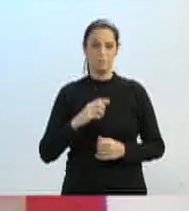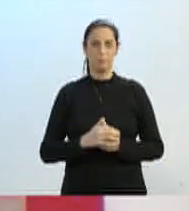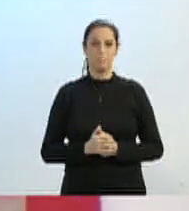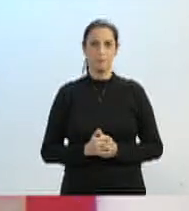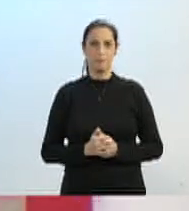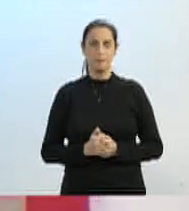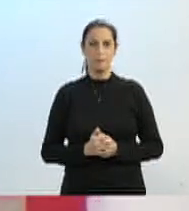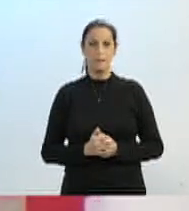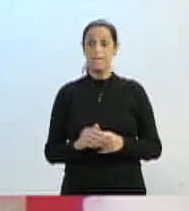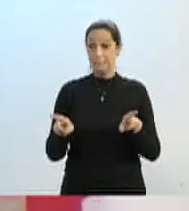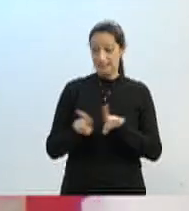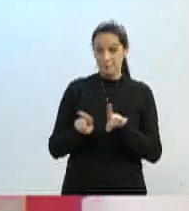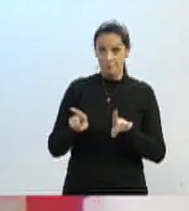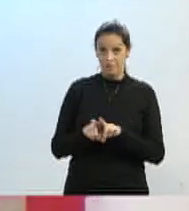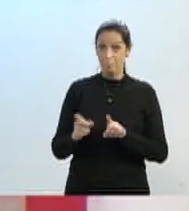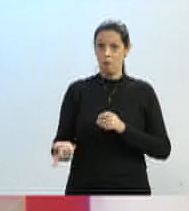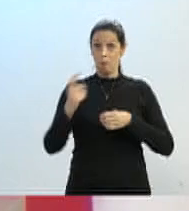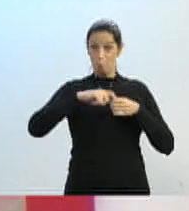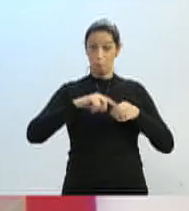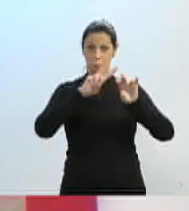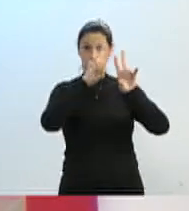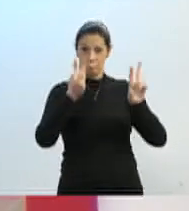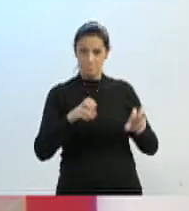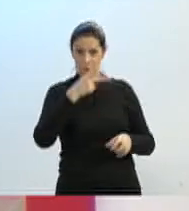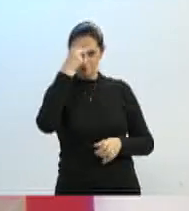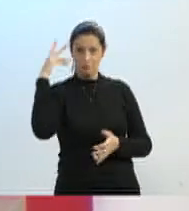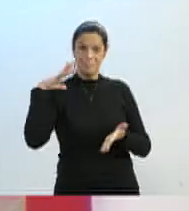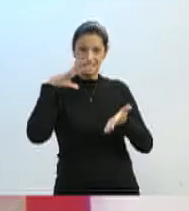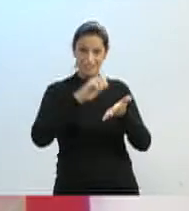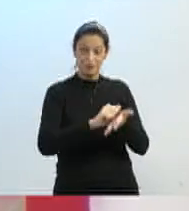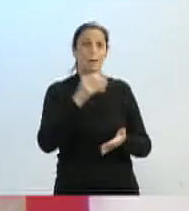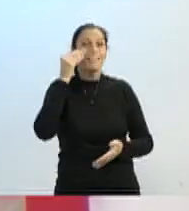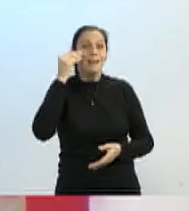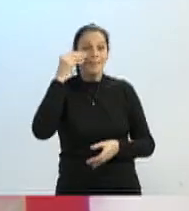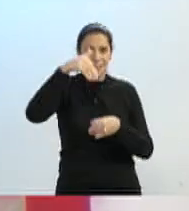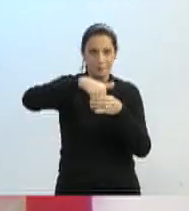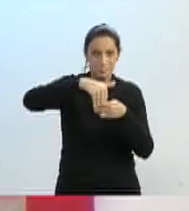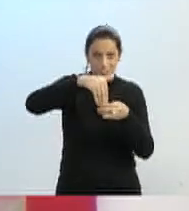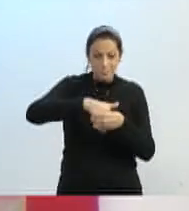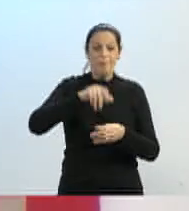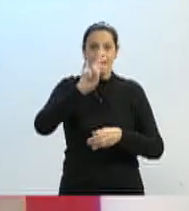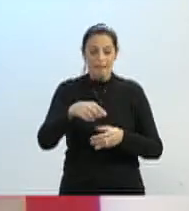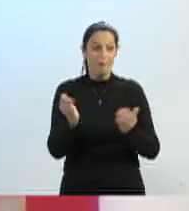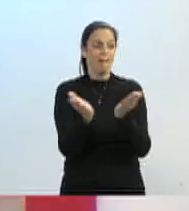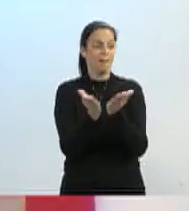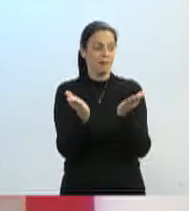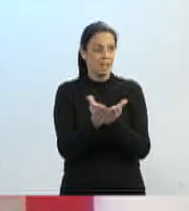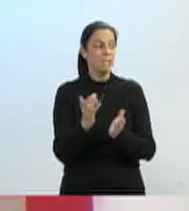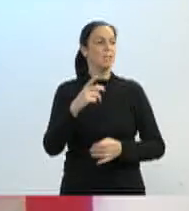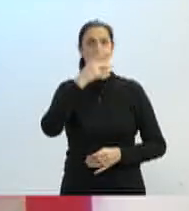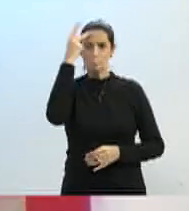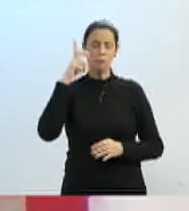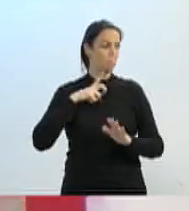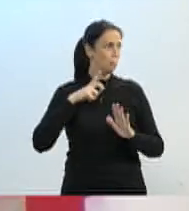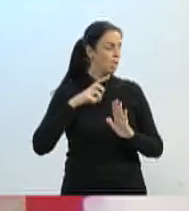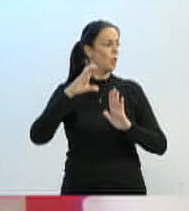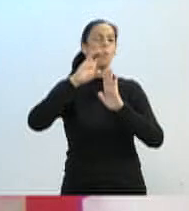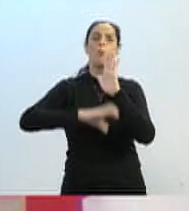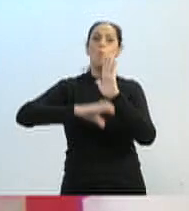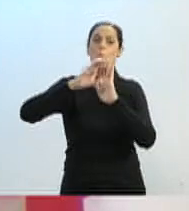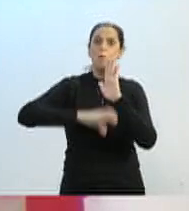dos inscritos, que coincidentemente são evangélicos, esses inscritos têm